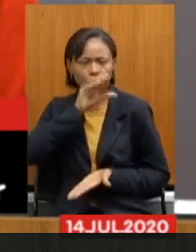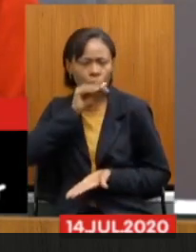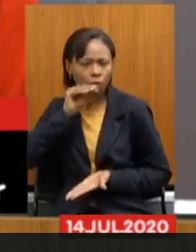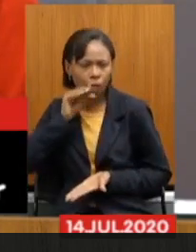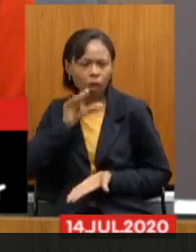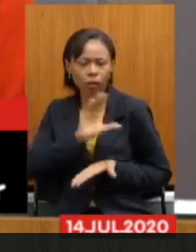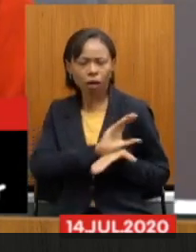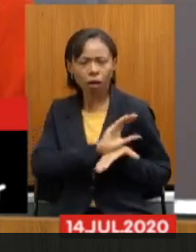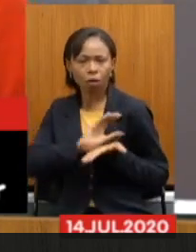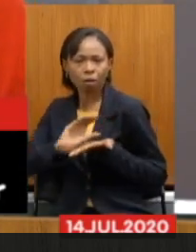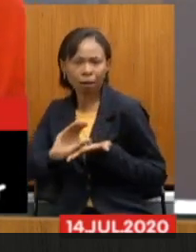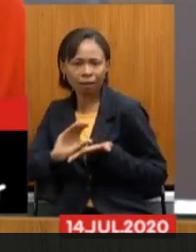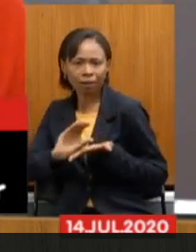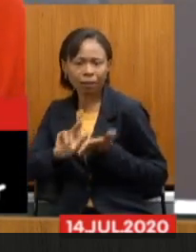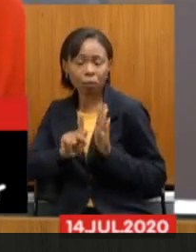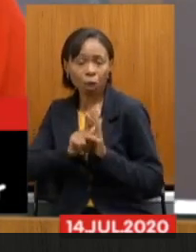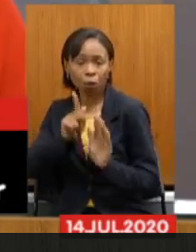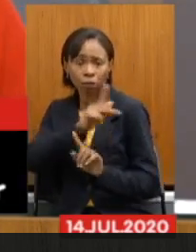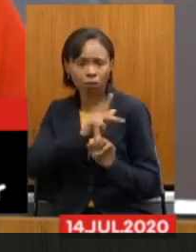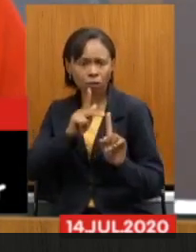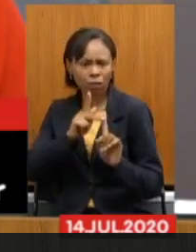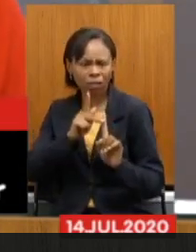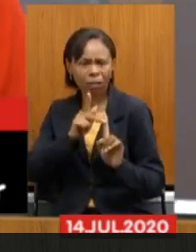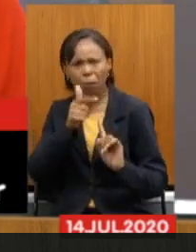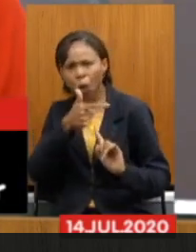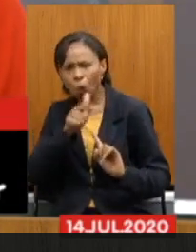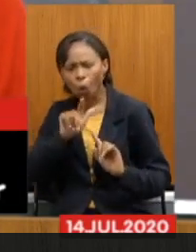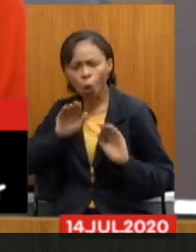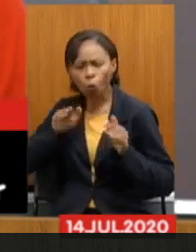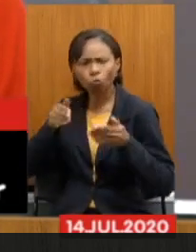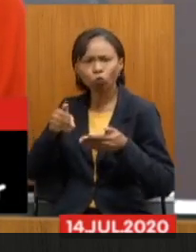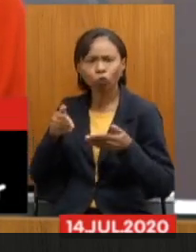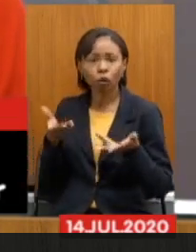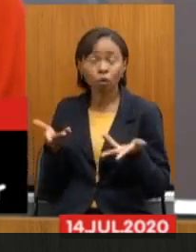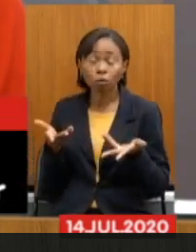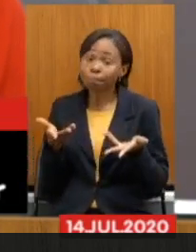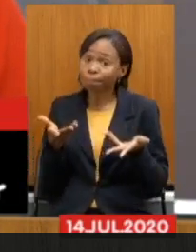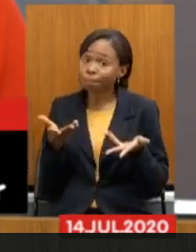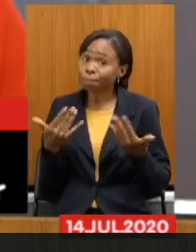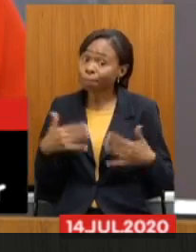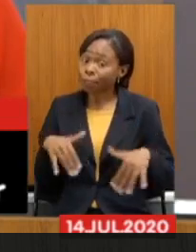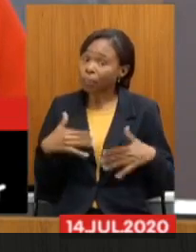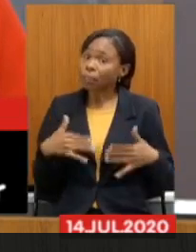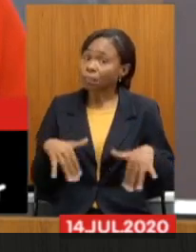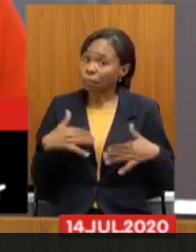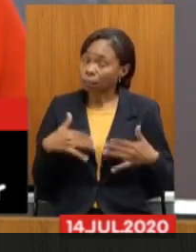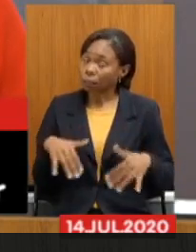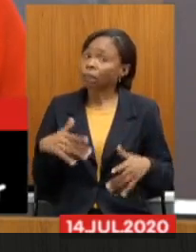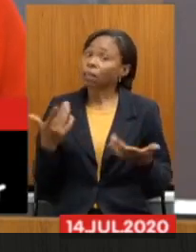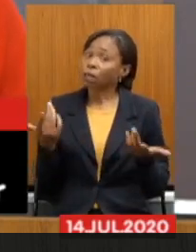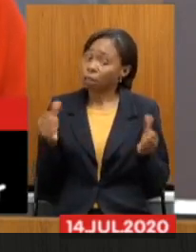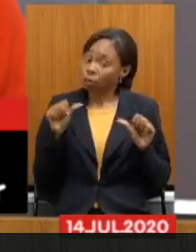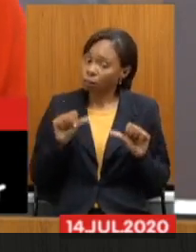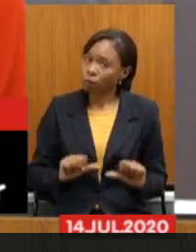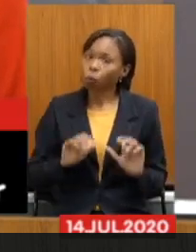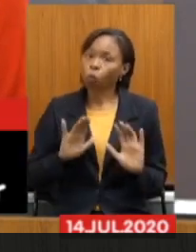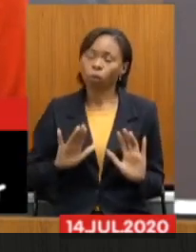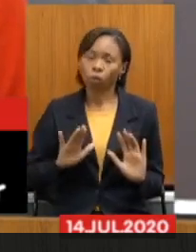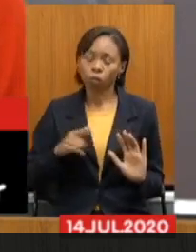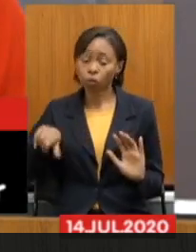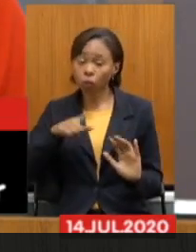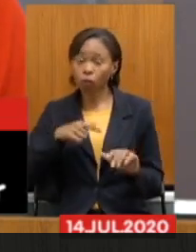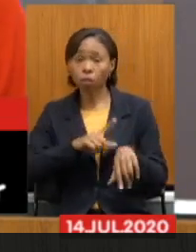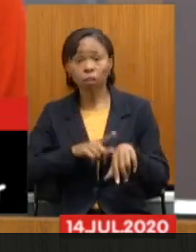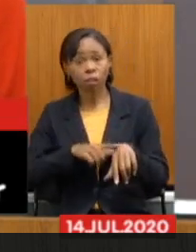própria Previdência e para outras questões. Isso é gravíssimo. Então, nós deveríamos estar aprofundando e debatendo uma reforma tributária no Estado. O tempo